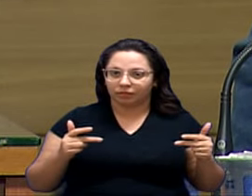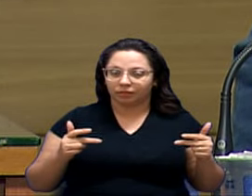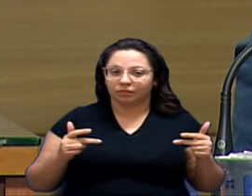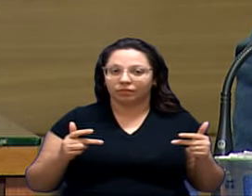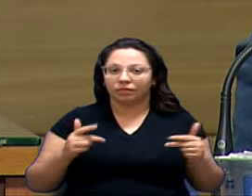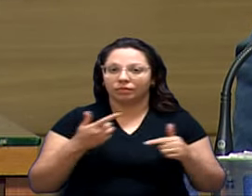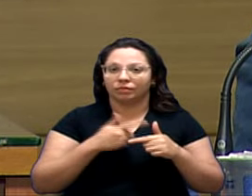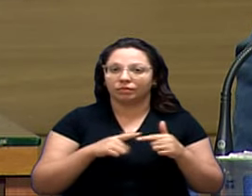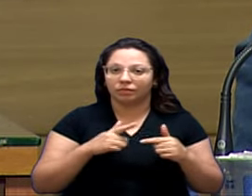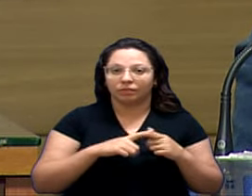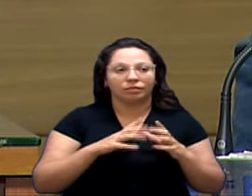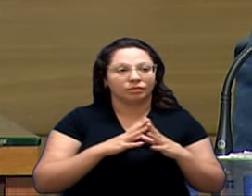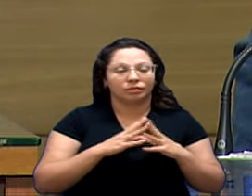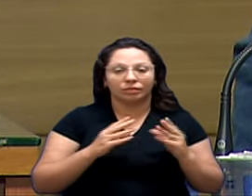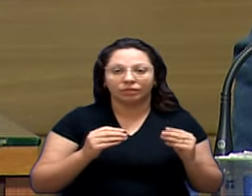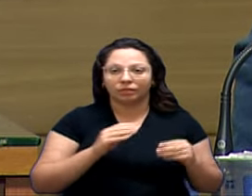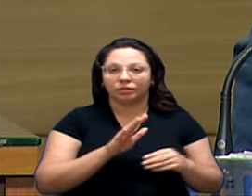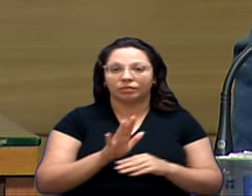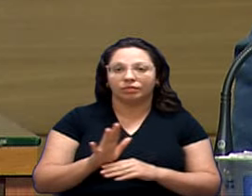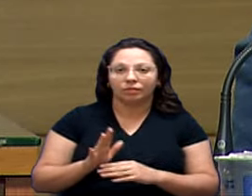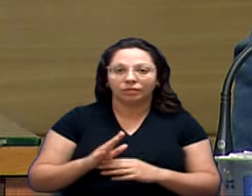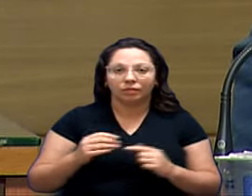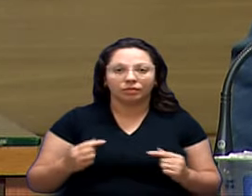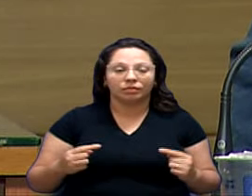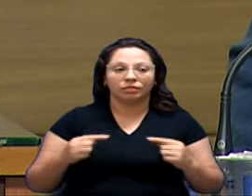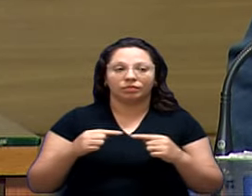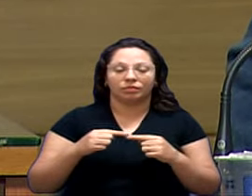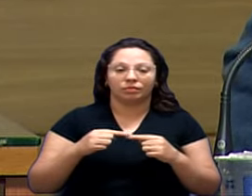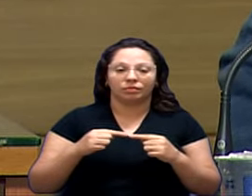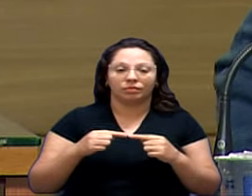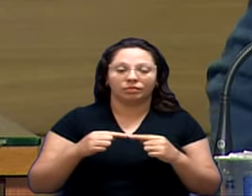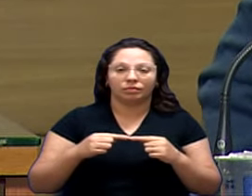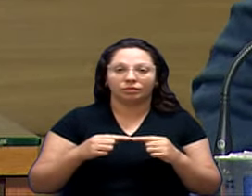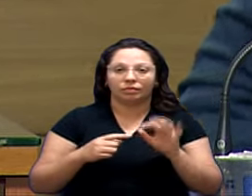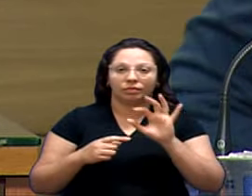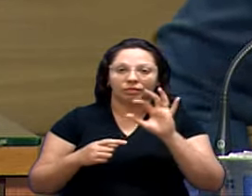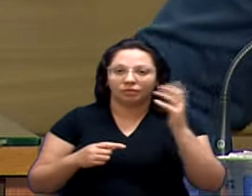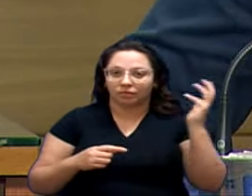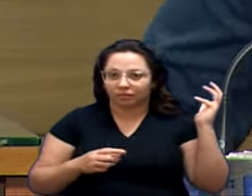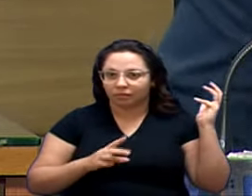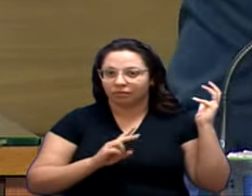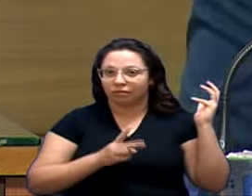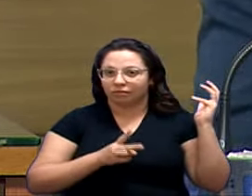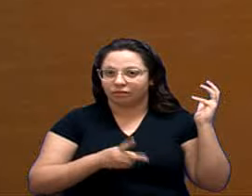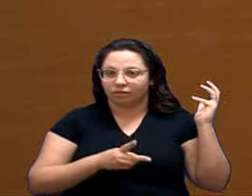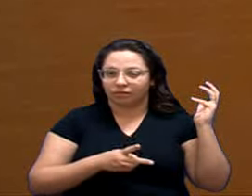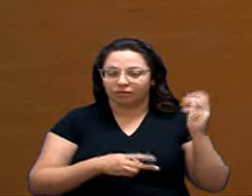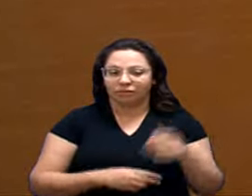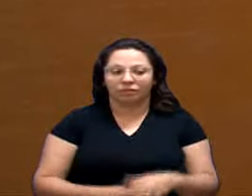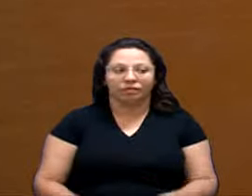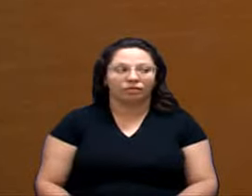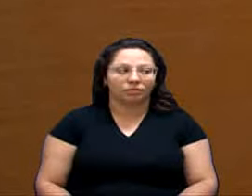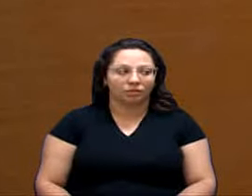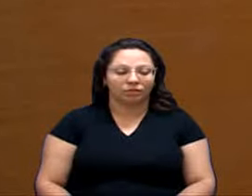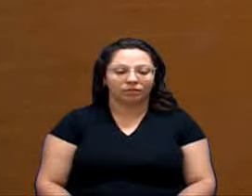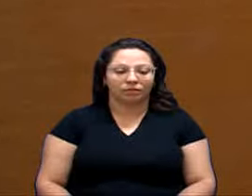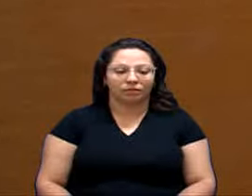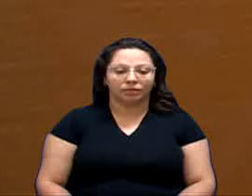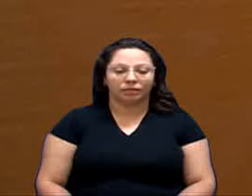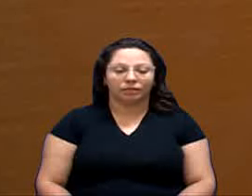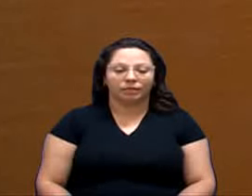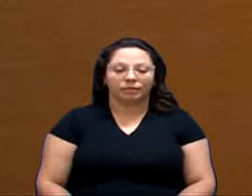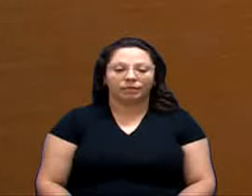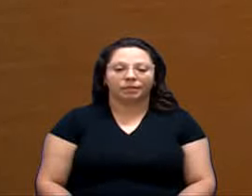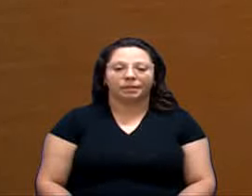soluções que vão de encontro a questão da Preservação favor senhora tem